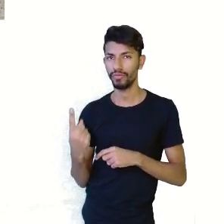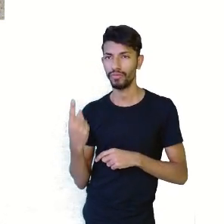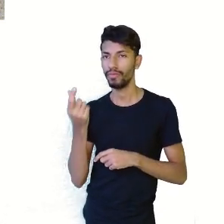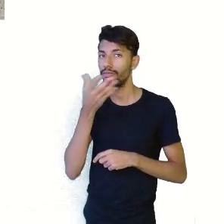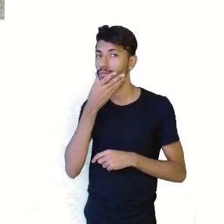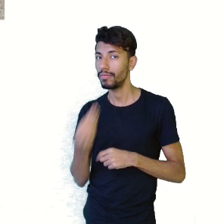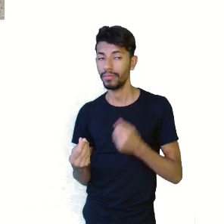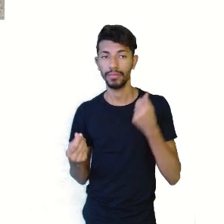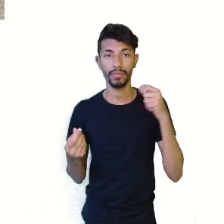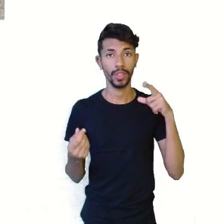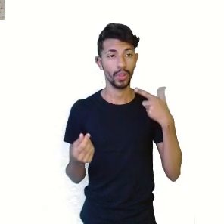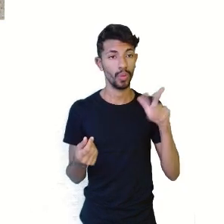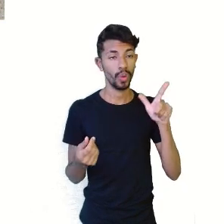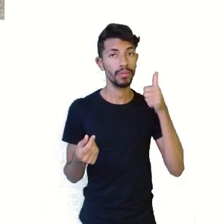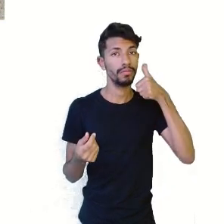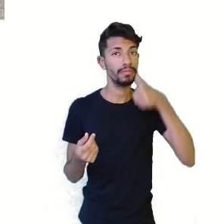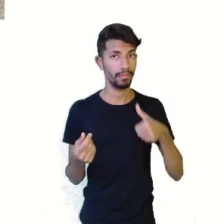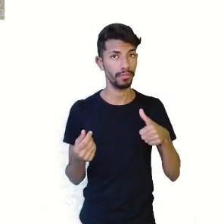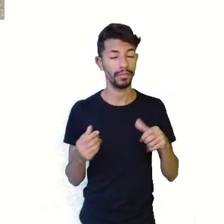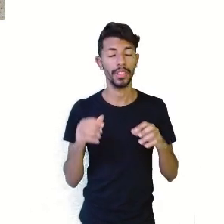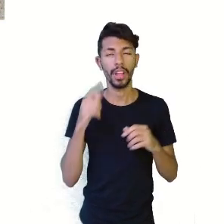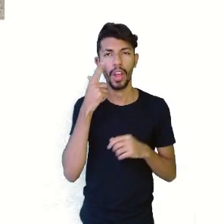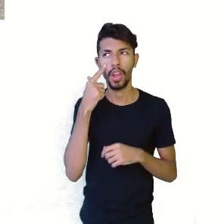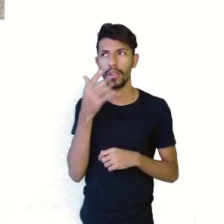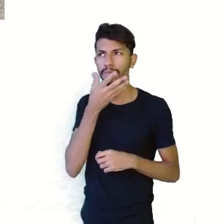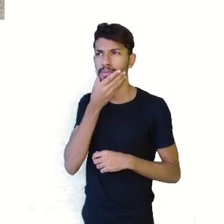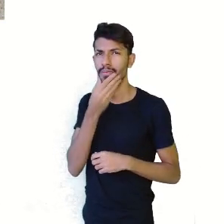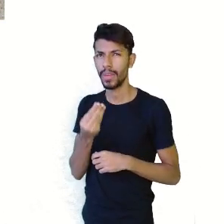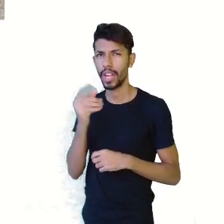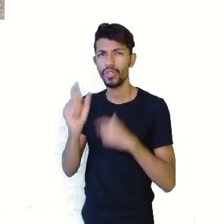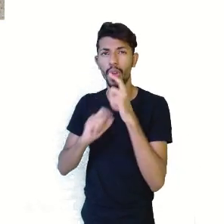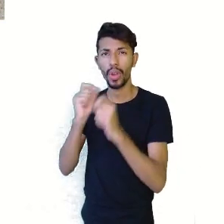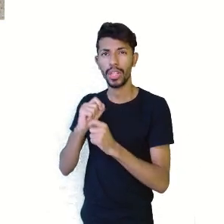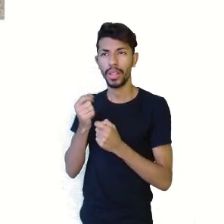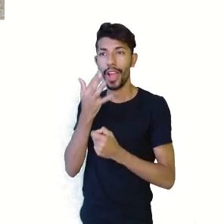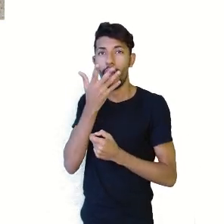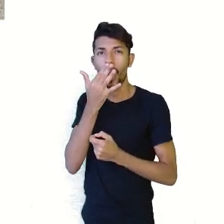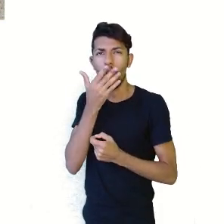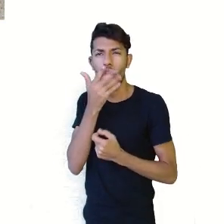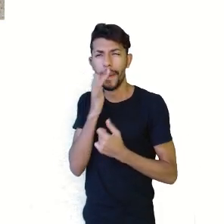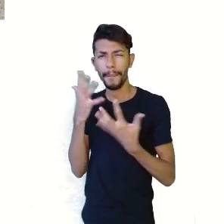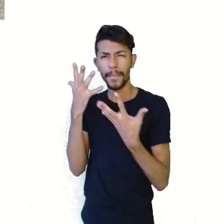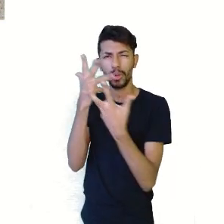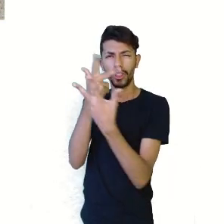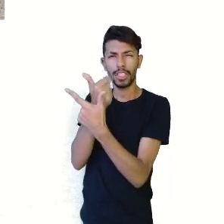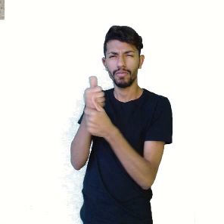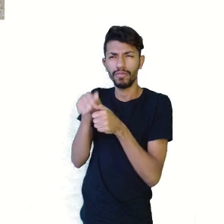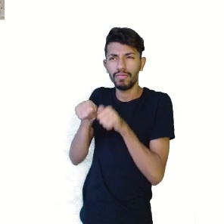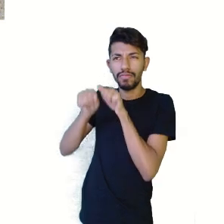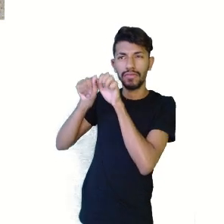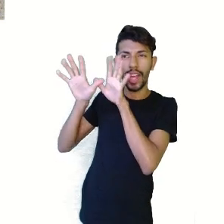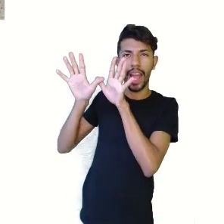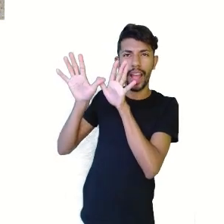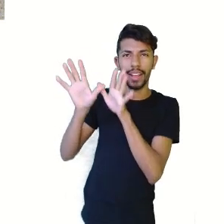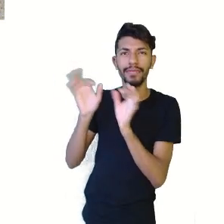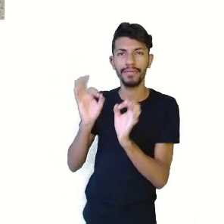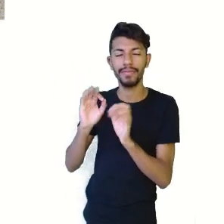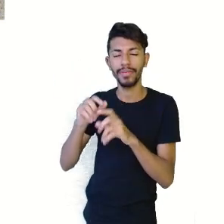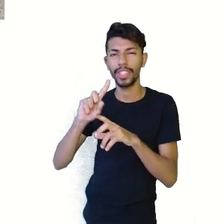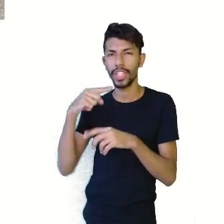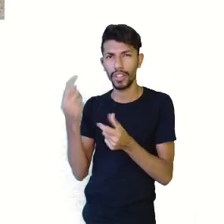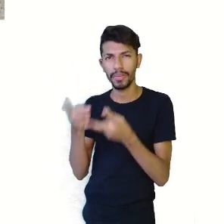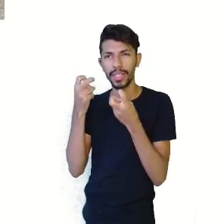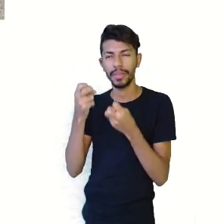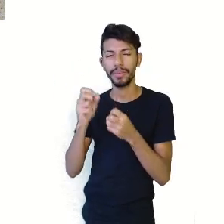é a fêmea. Pois é, o macho é esse colorido, muito bonito, todo armado aí que nós podemos ver. Enquanto a fêmea,